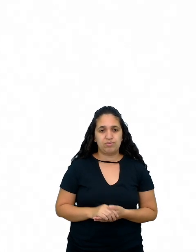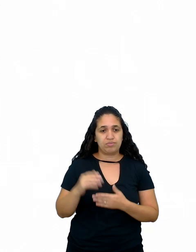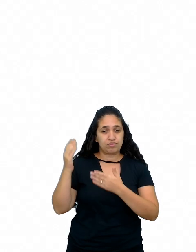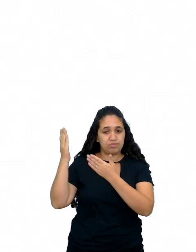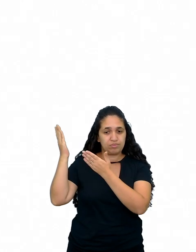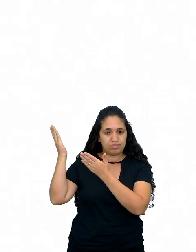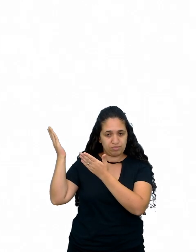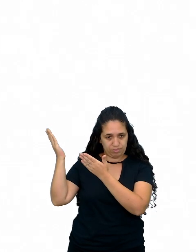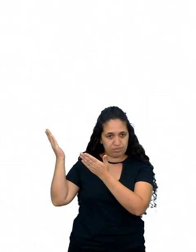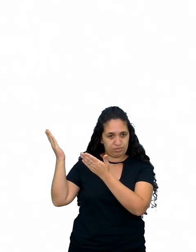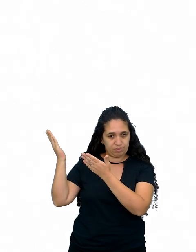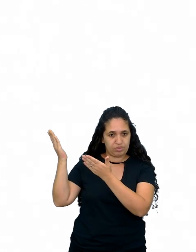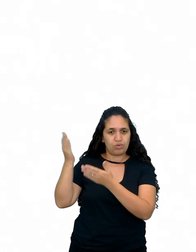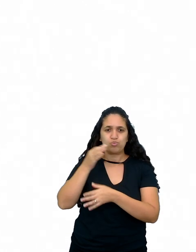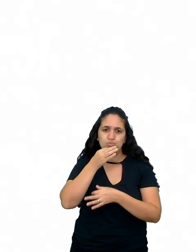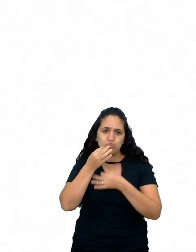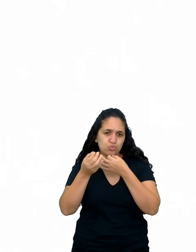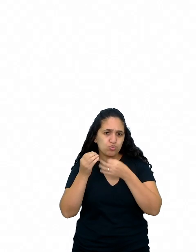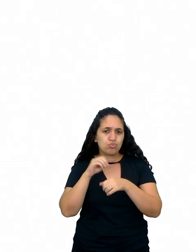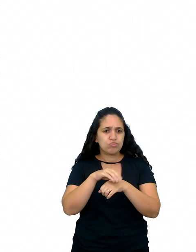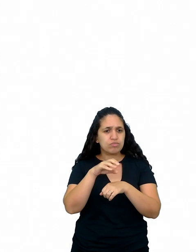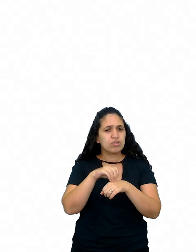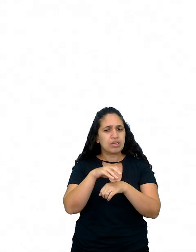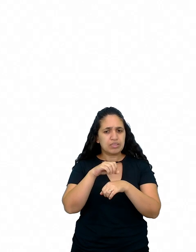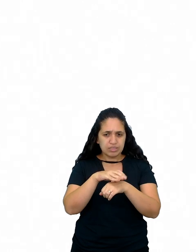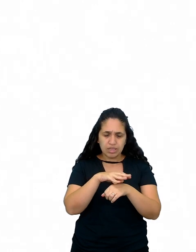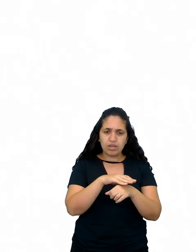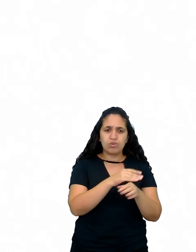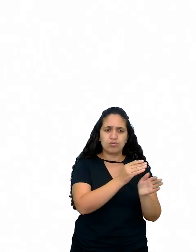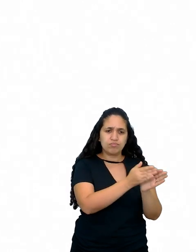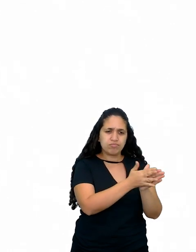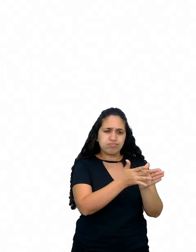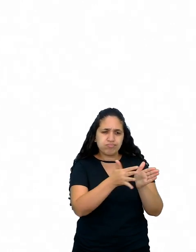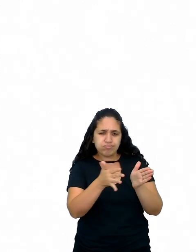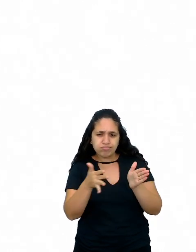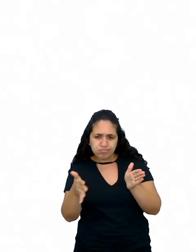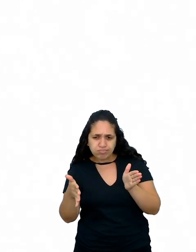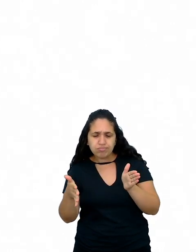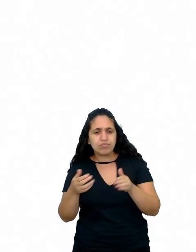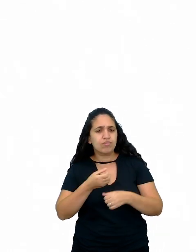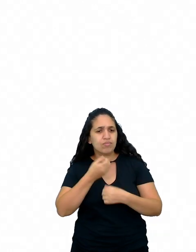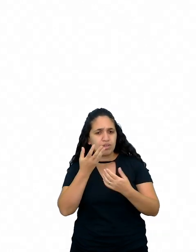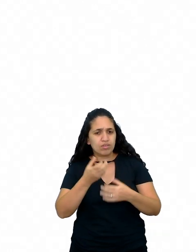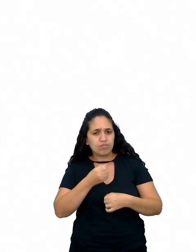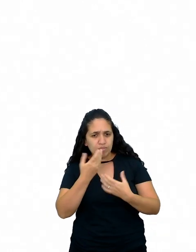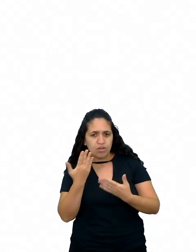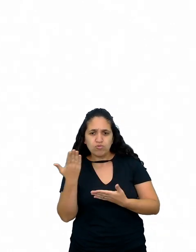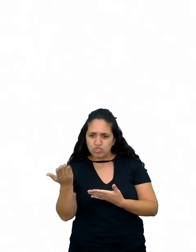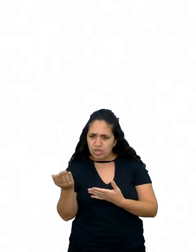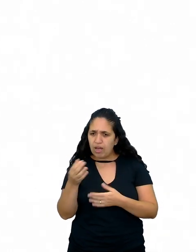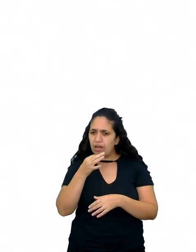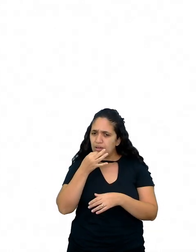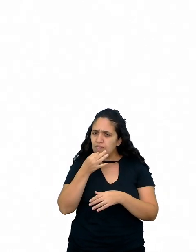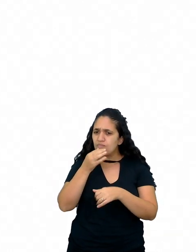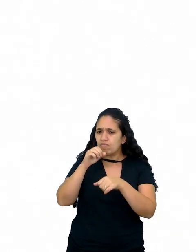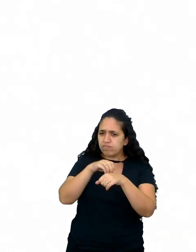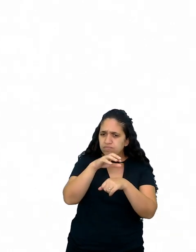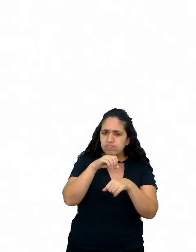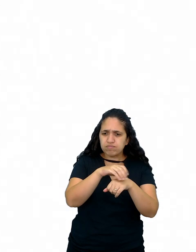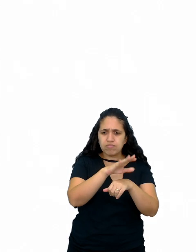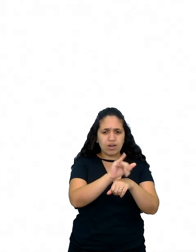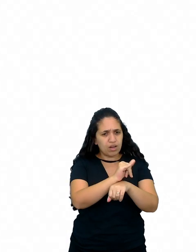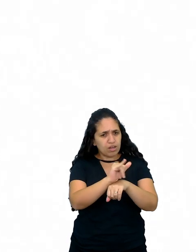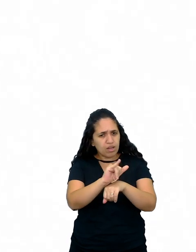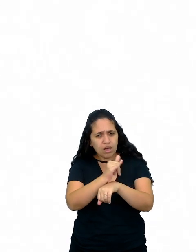Então, tem algumas sugestões. Ao longo dessa conversa, a gente já não foi dando várias estratégias,